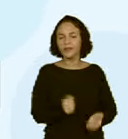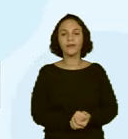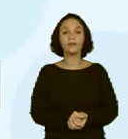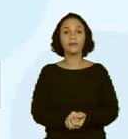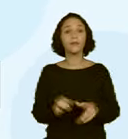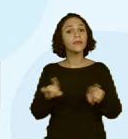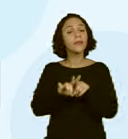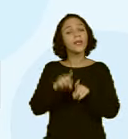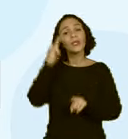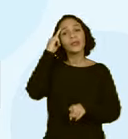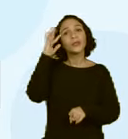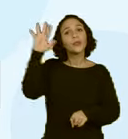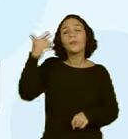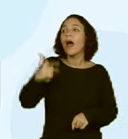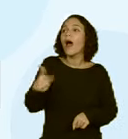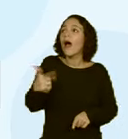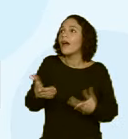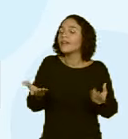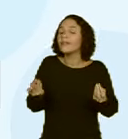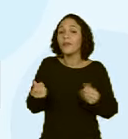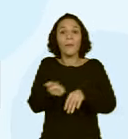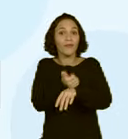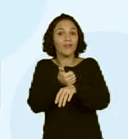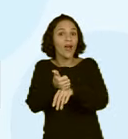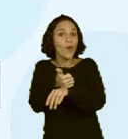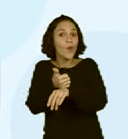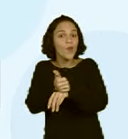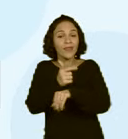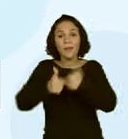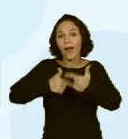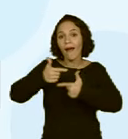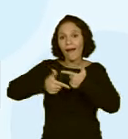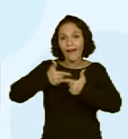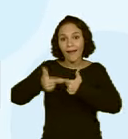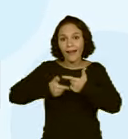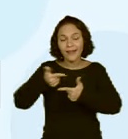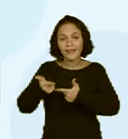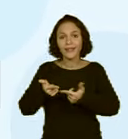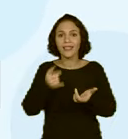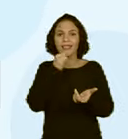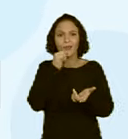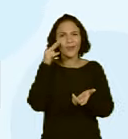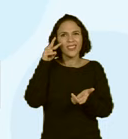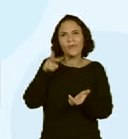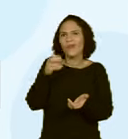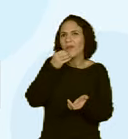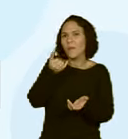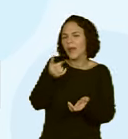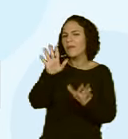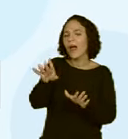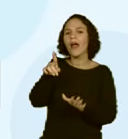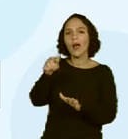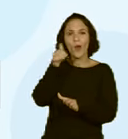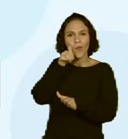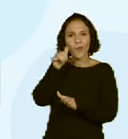gente sonha também com as profissões aqui, no caso, não dá para ver muito bem, mas a